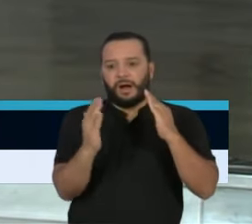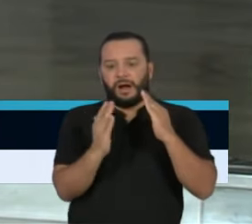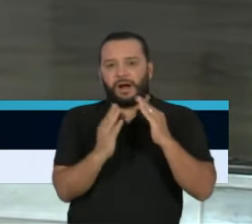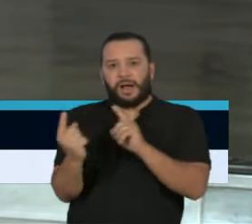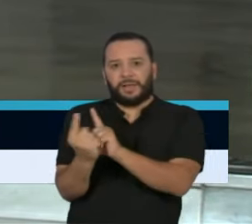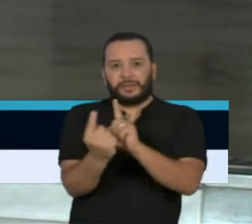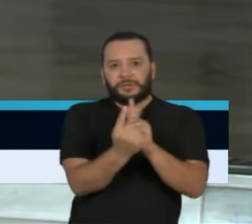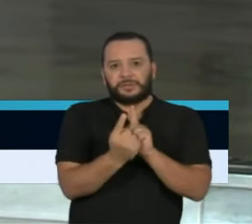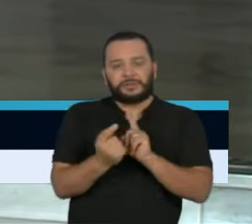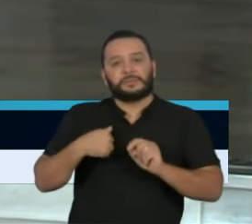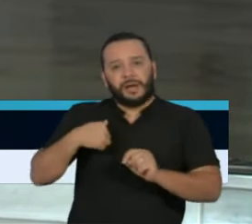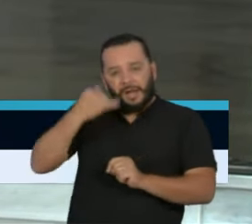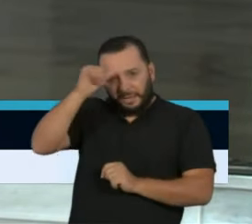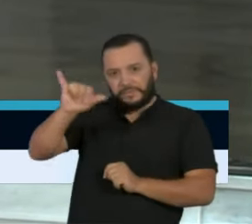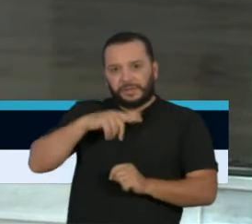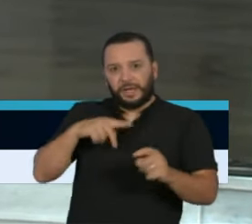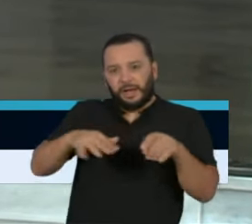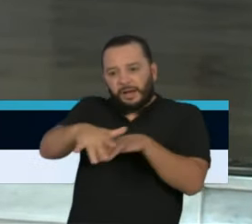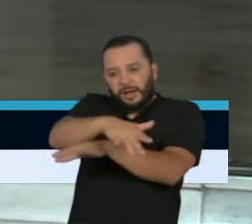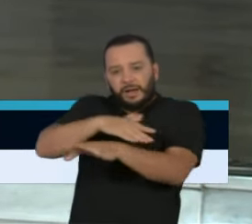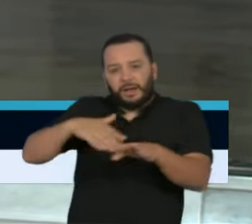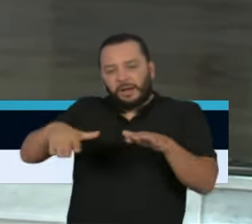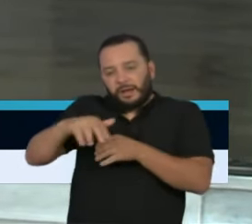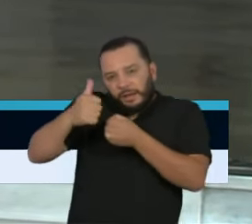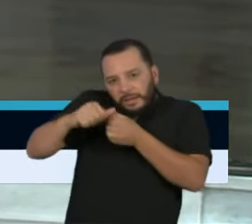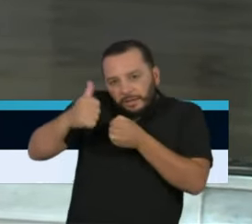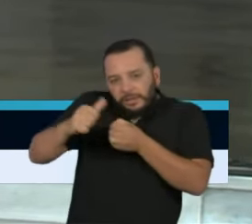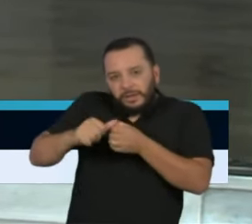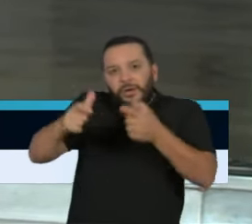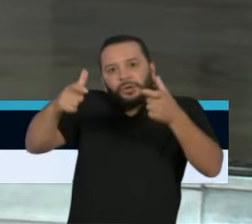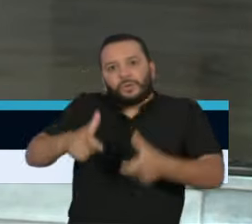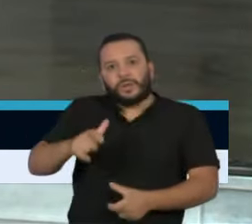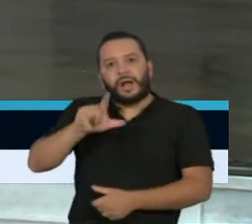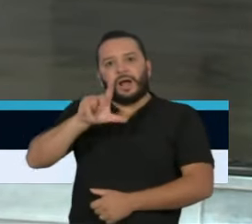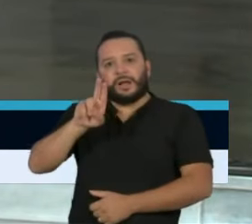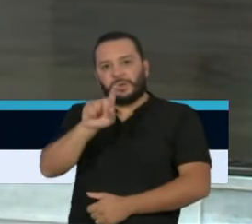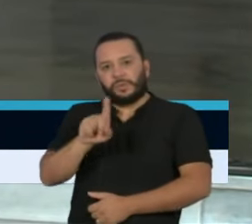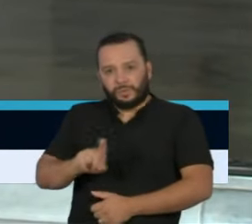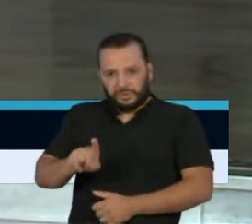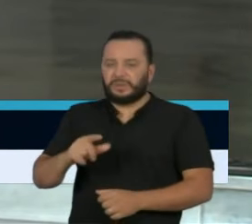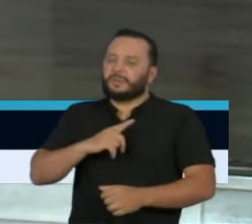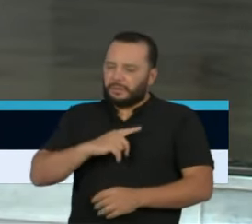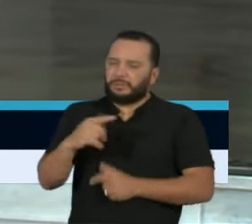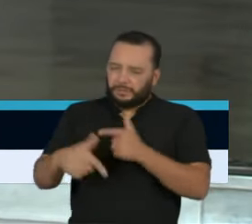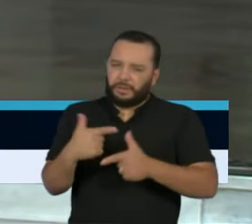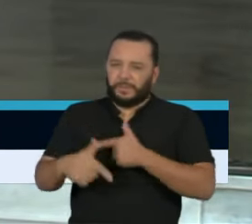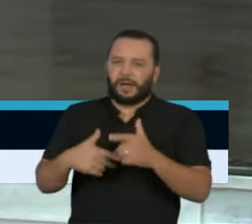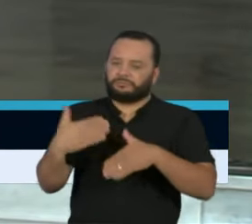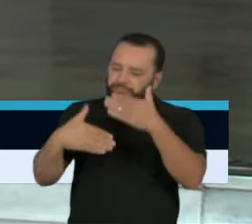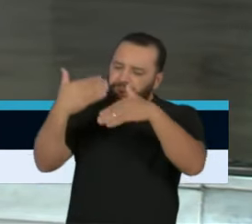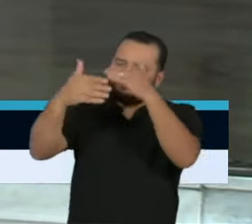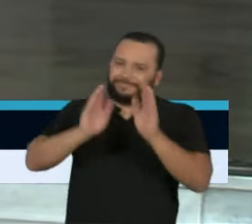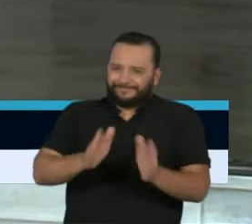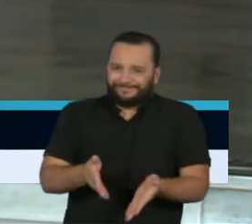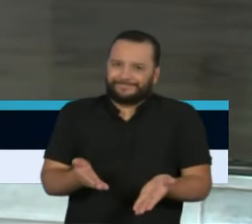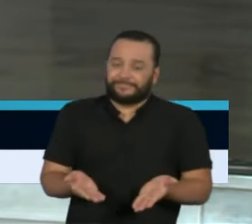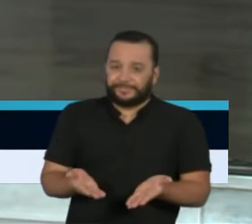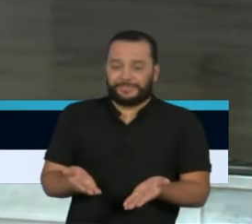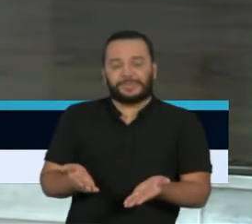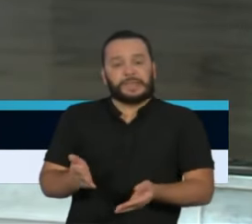fiquem aglomerados ali na região da Luz. Então esse é um trabalho que já vinha sendo desenvolvido e que nesse momento tem também